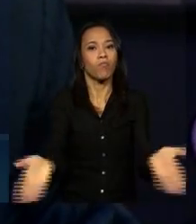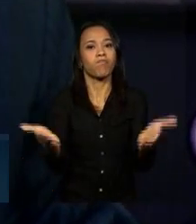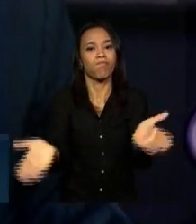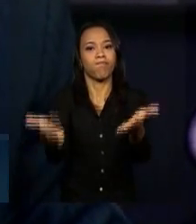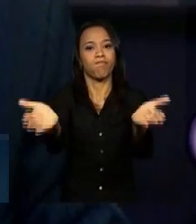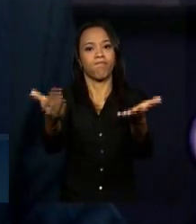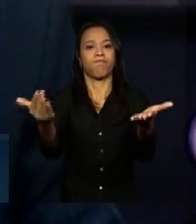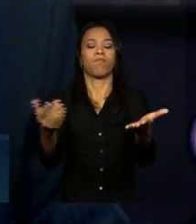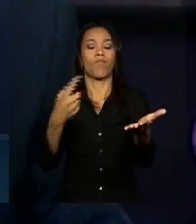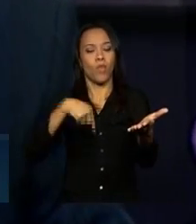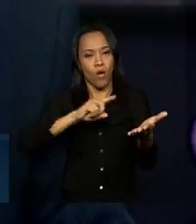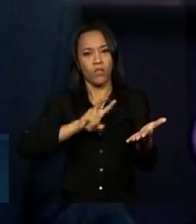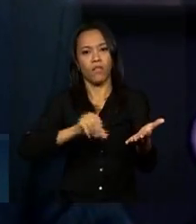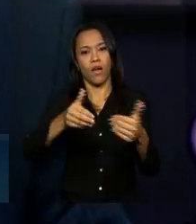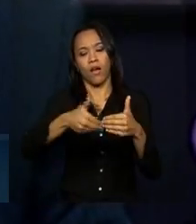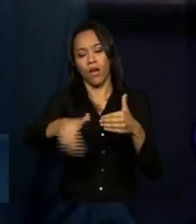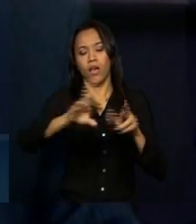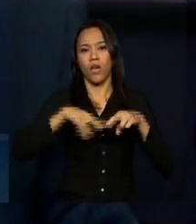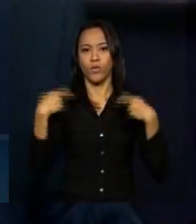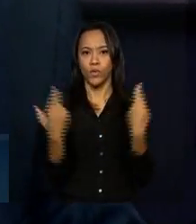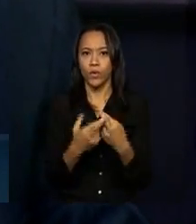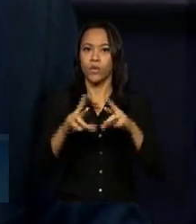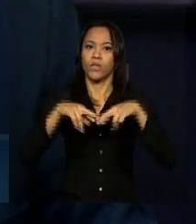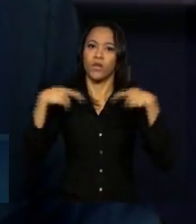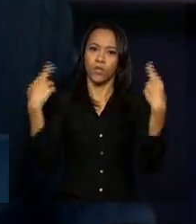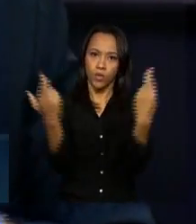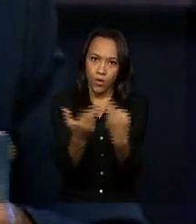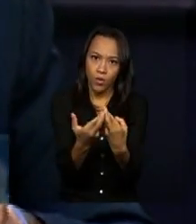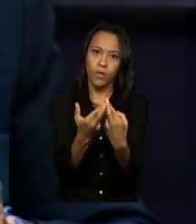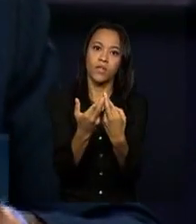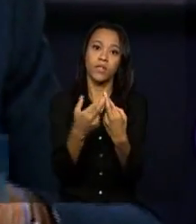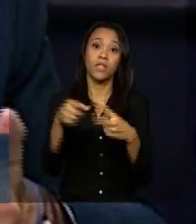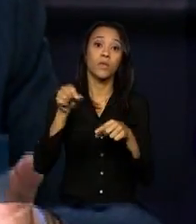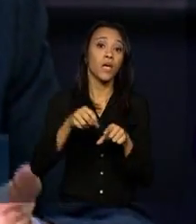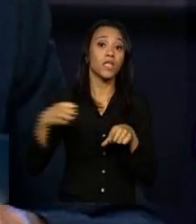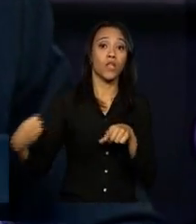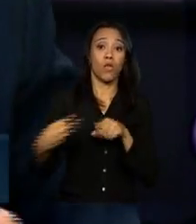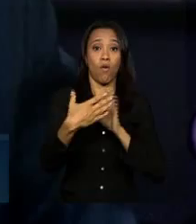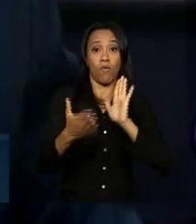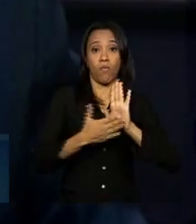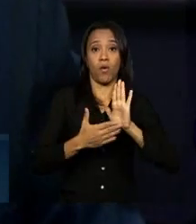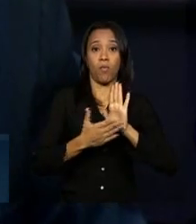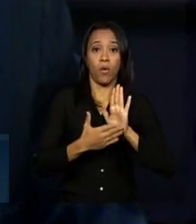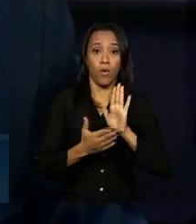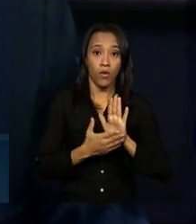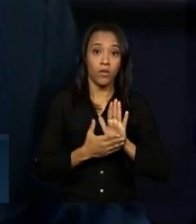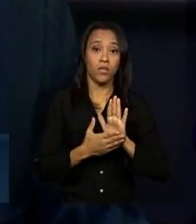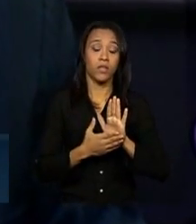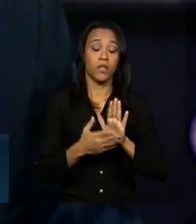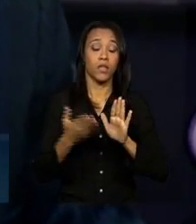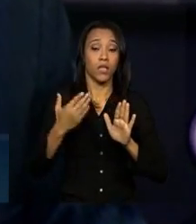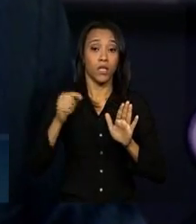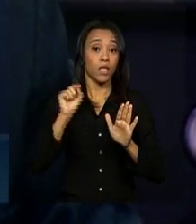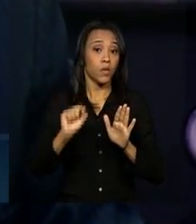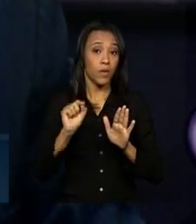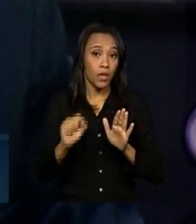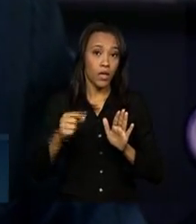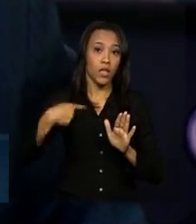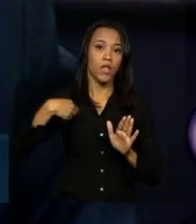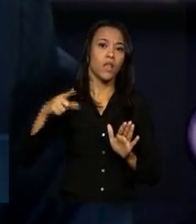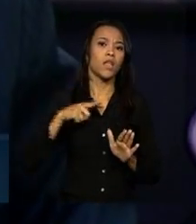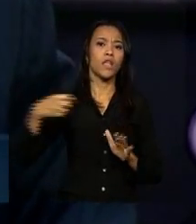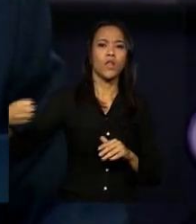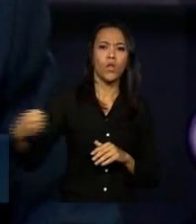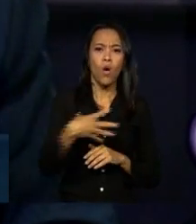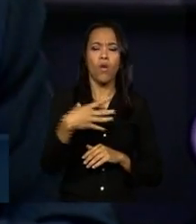teremos reuniões periódicas com relação a essa nova proposta de fazermos aí novos